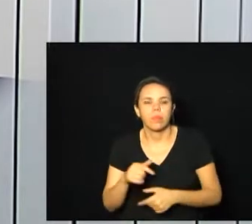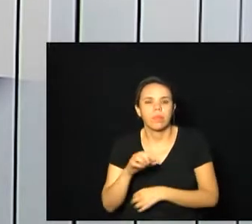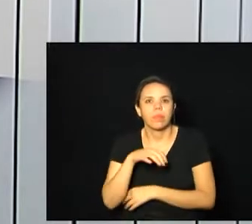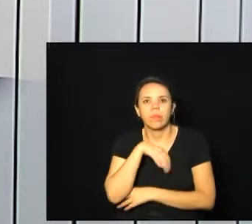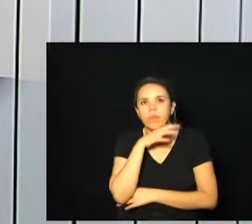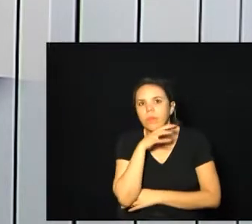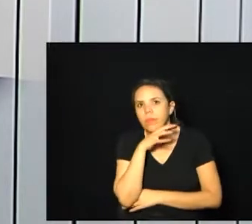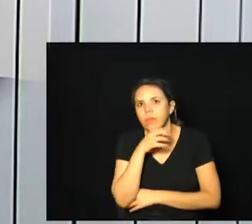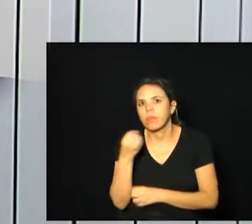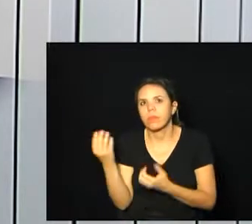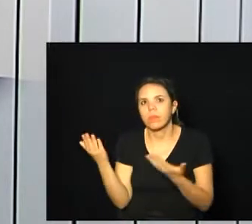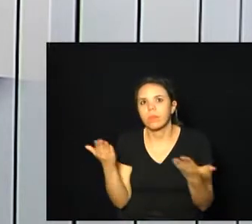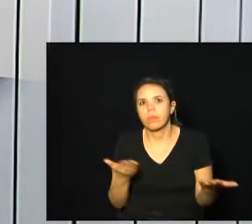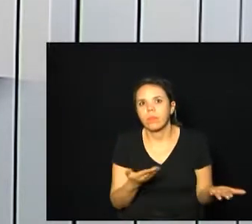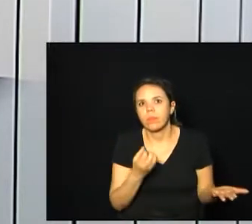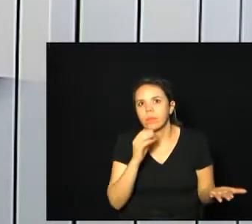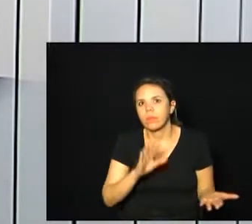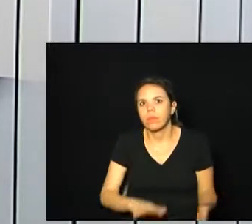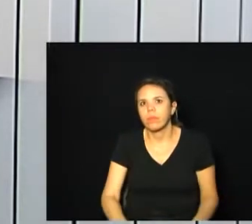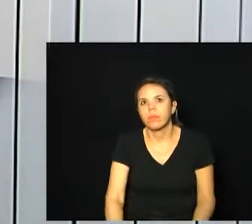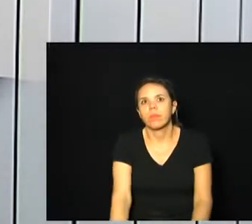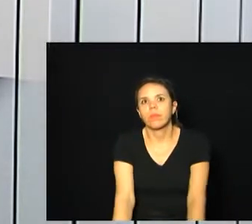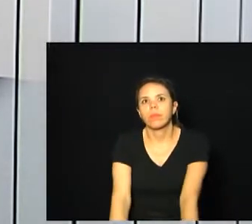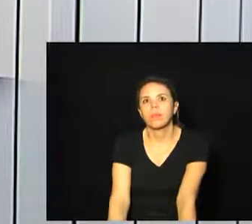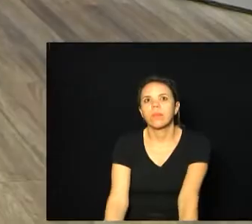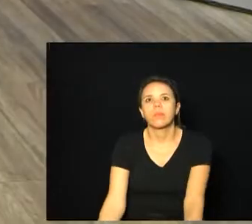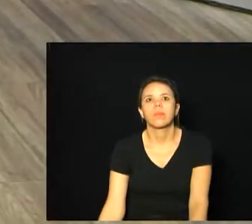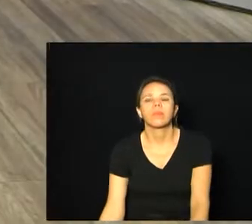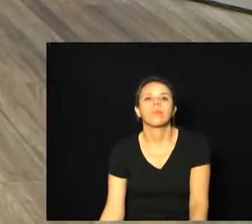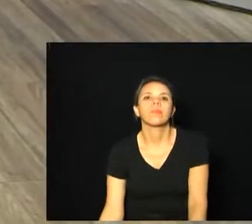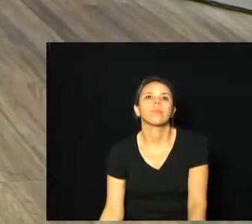animais. Seja bem-vinda e boa tarde, Mari.